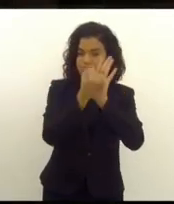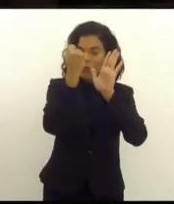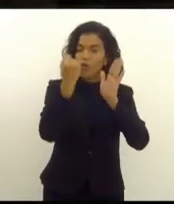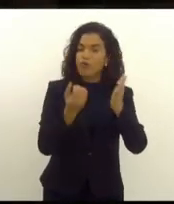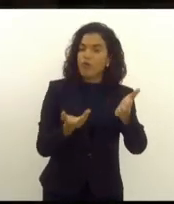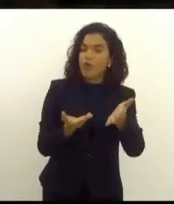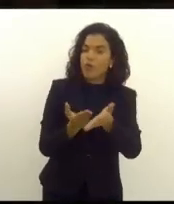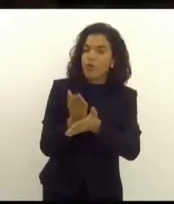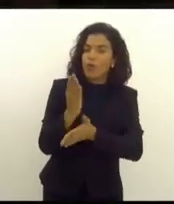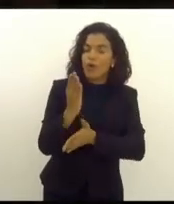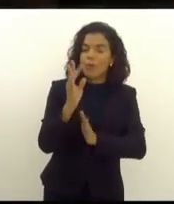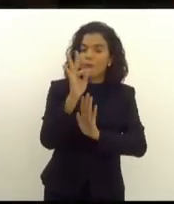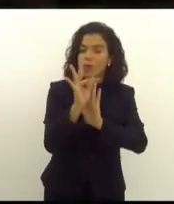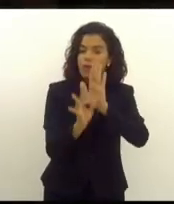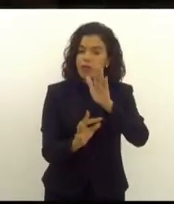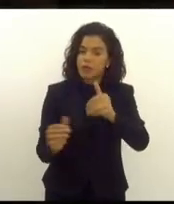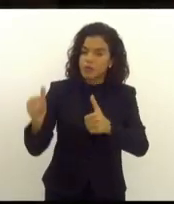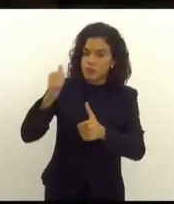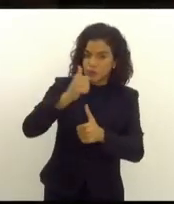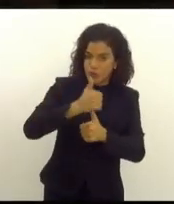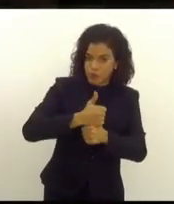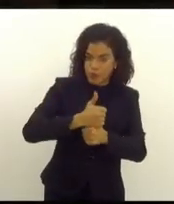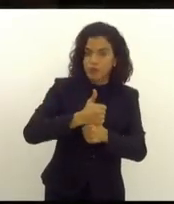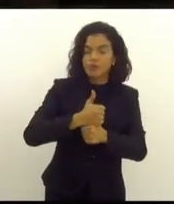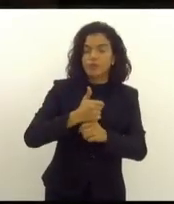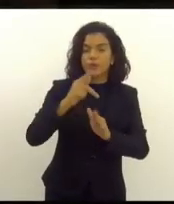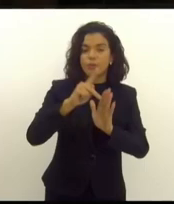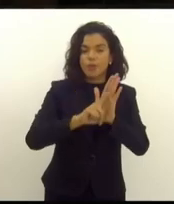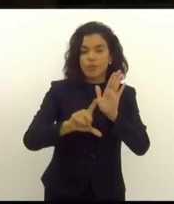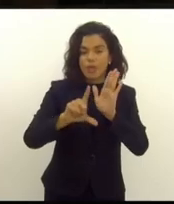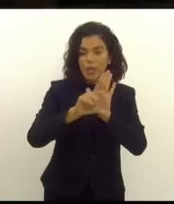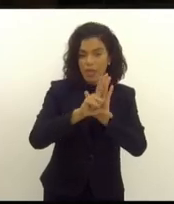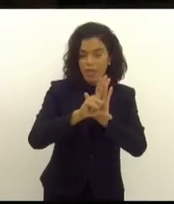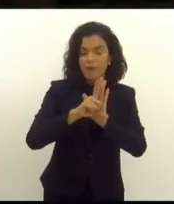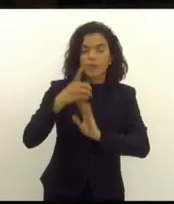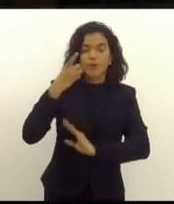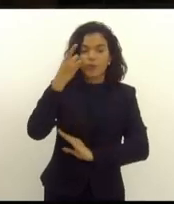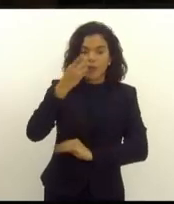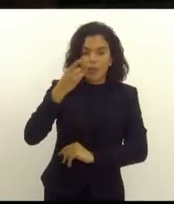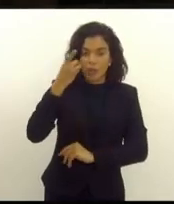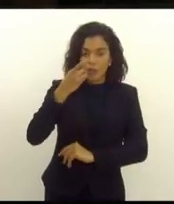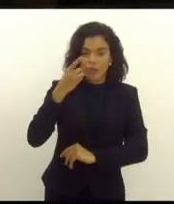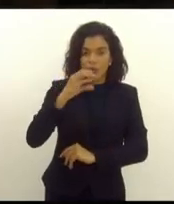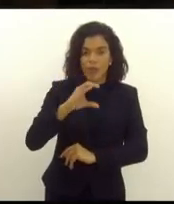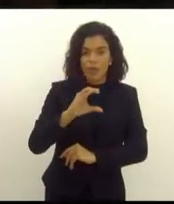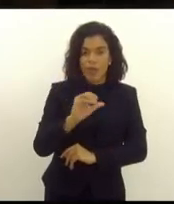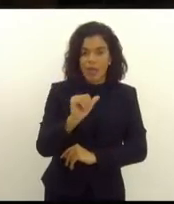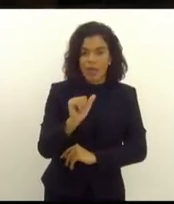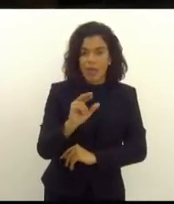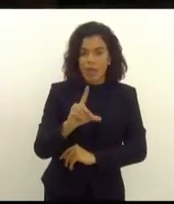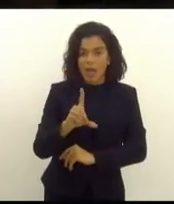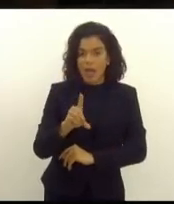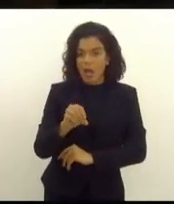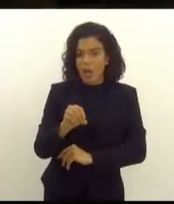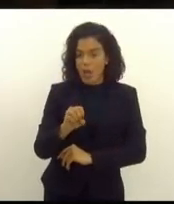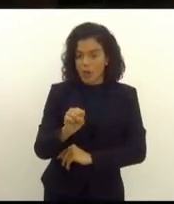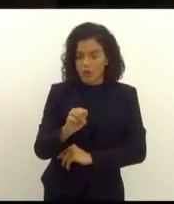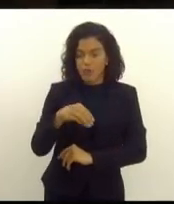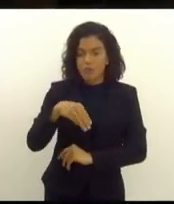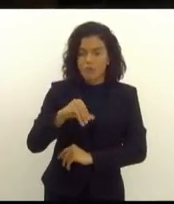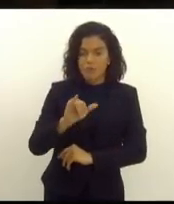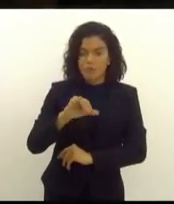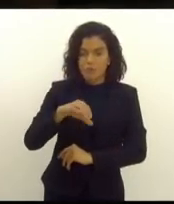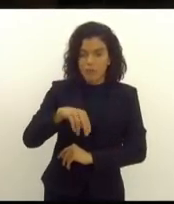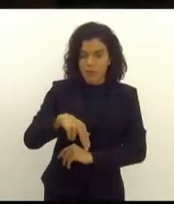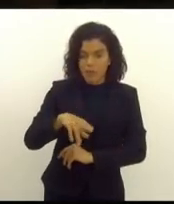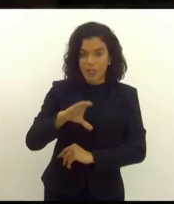aprovado substitutivo do projeto de lei do deputados Carlos minc em